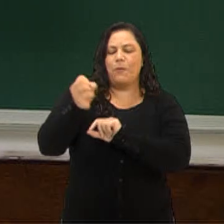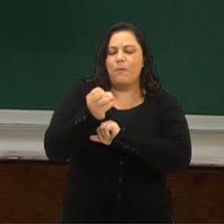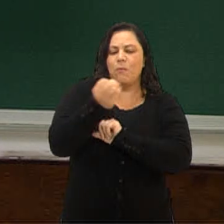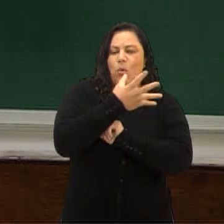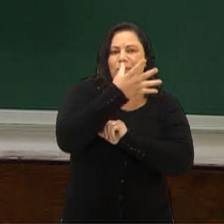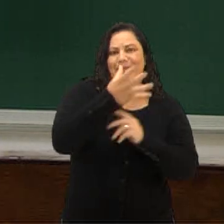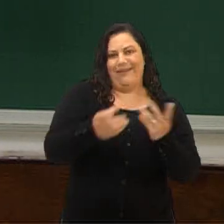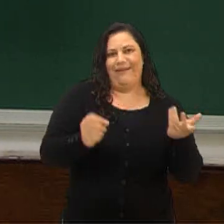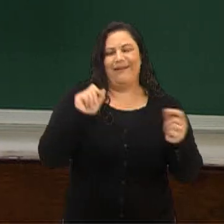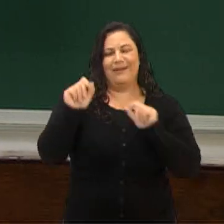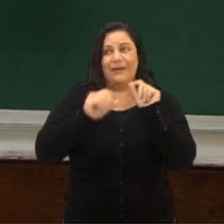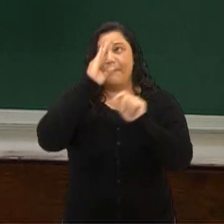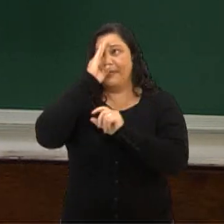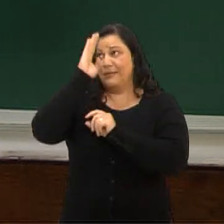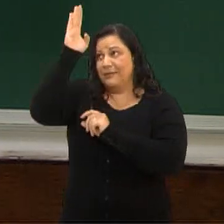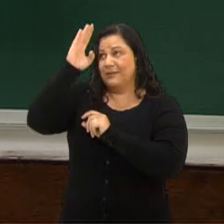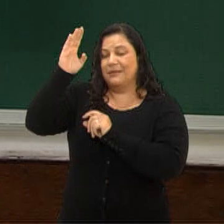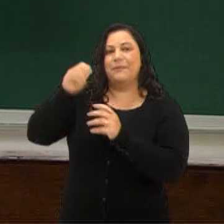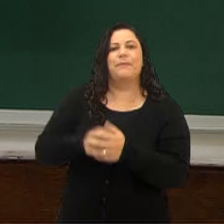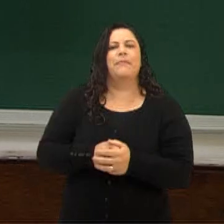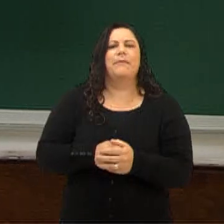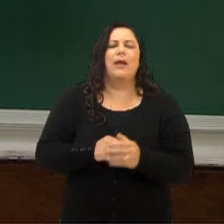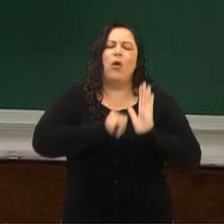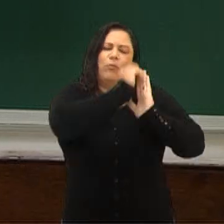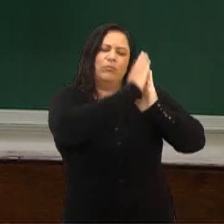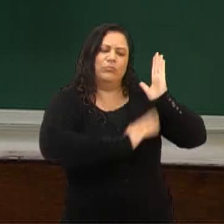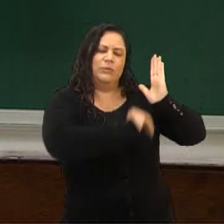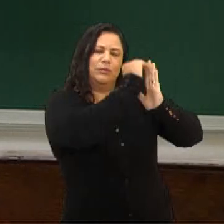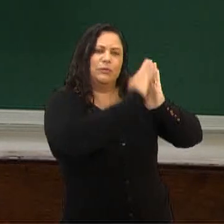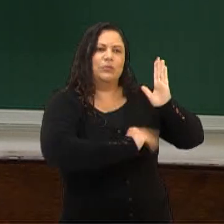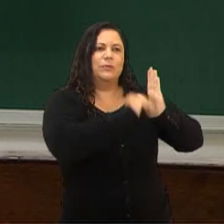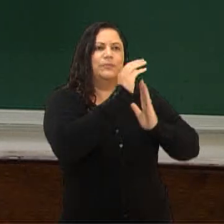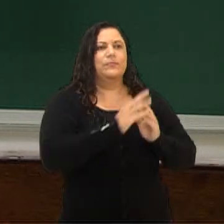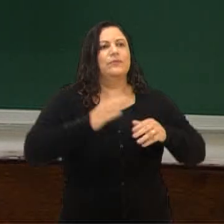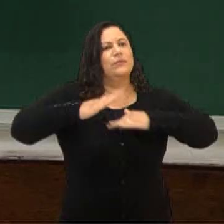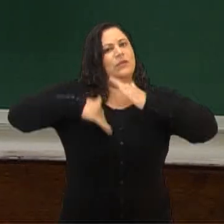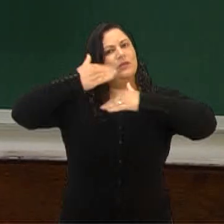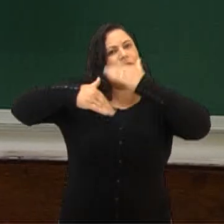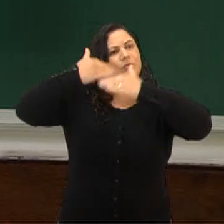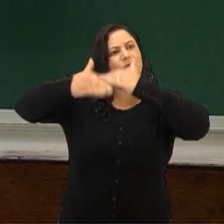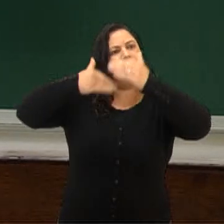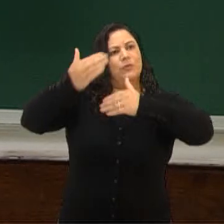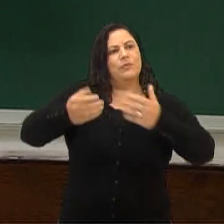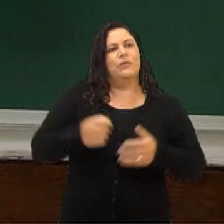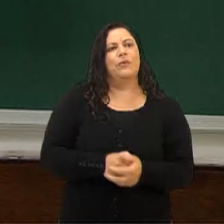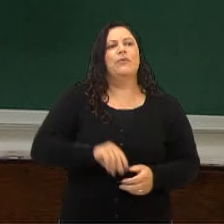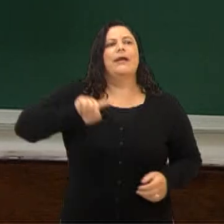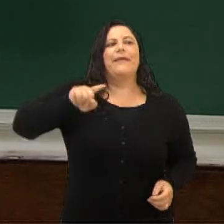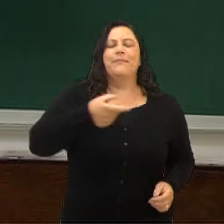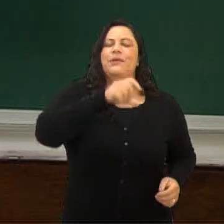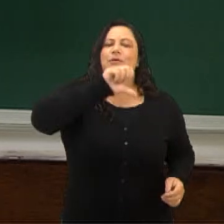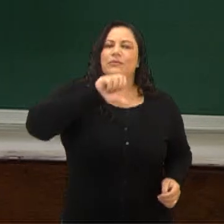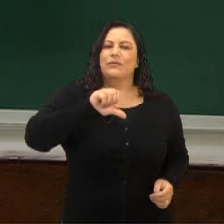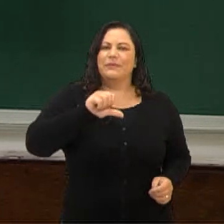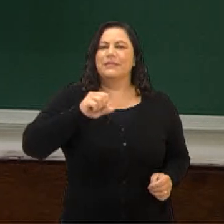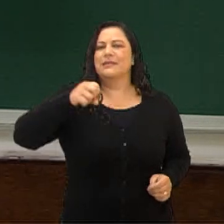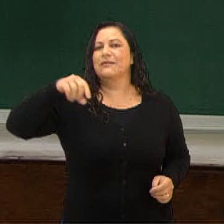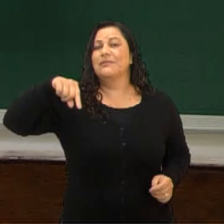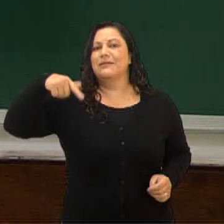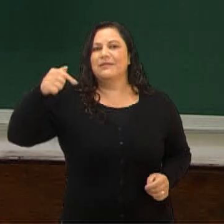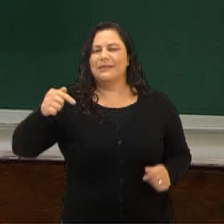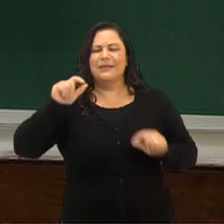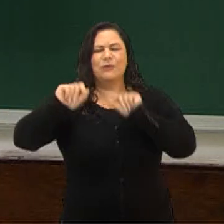foi usado para designar a pintura que se desenvolveu em 1886, última exposição impressionista, que a gente viu a aula passada, isso,